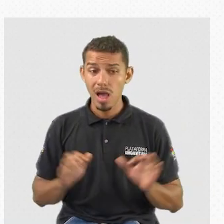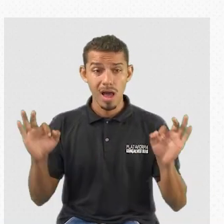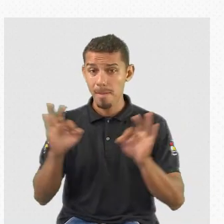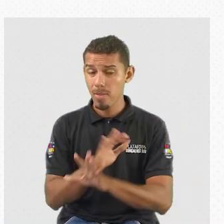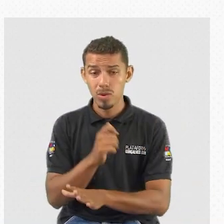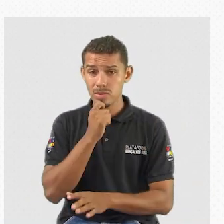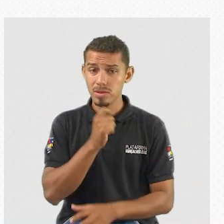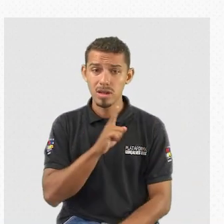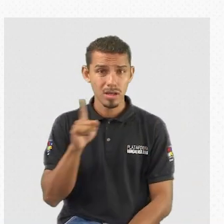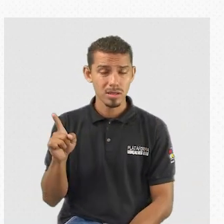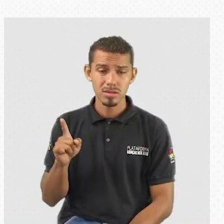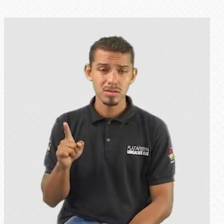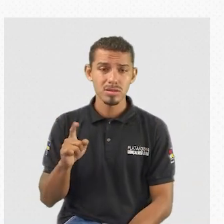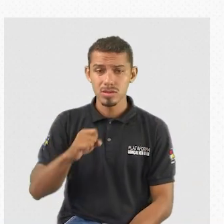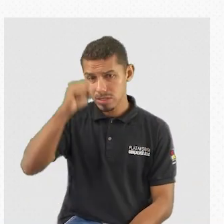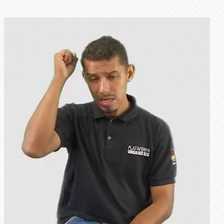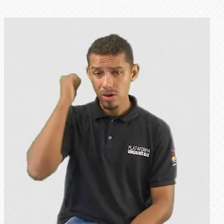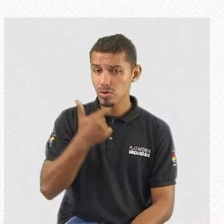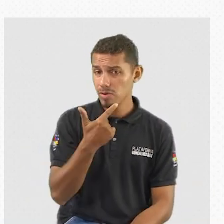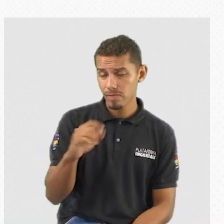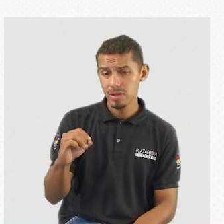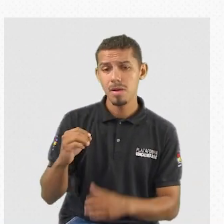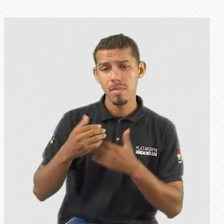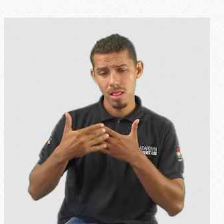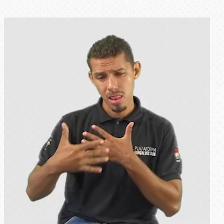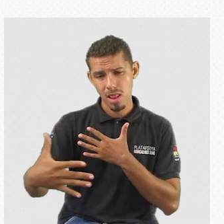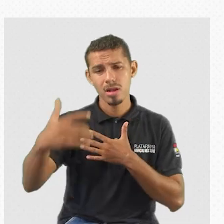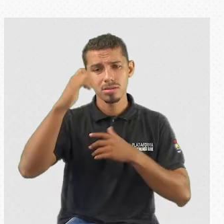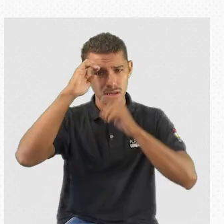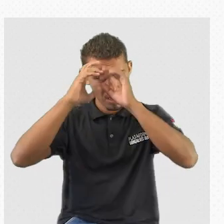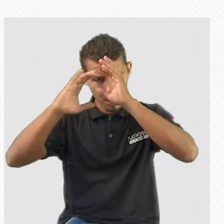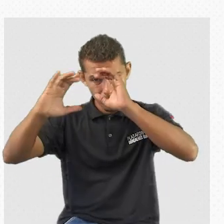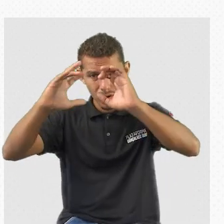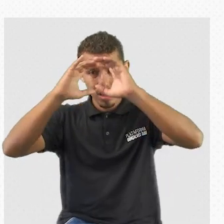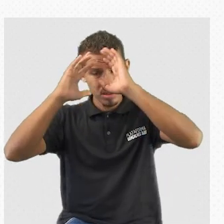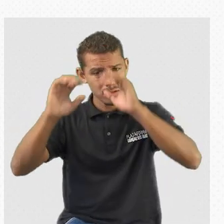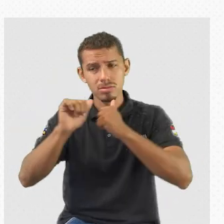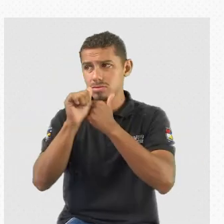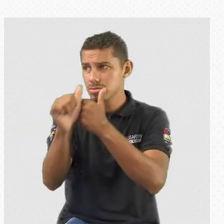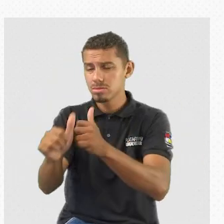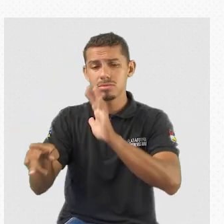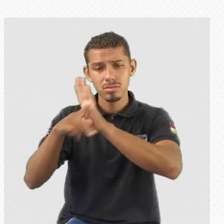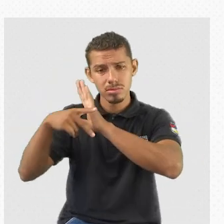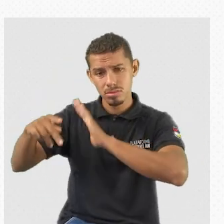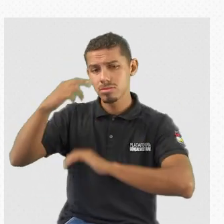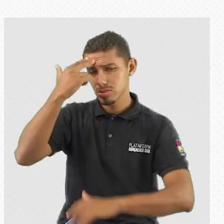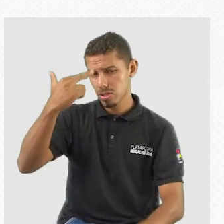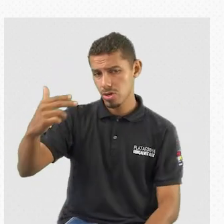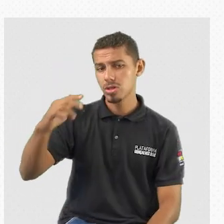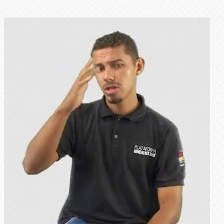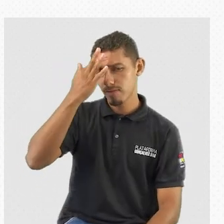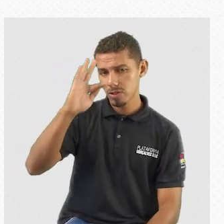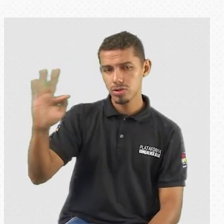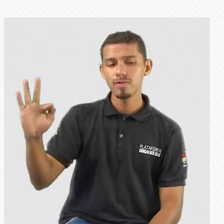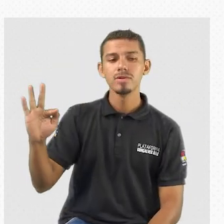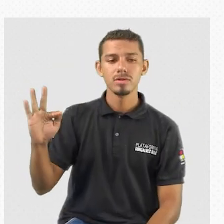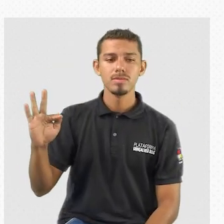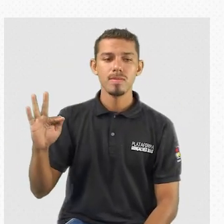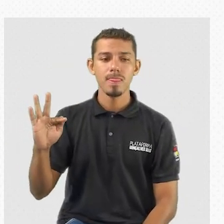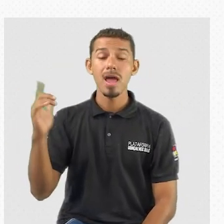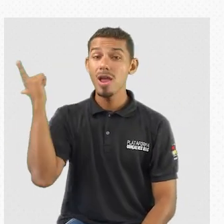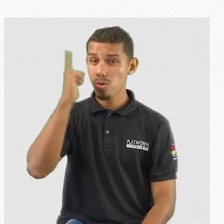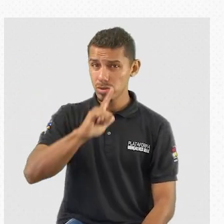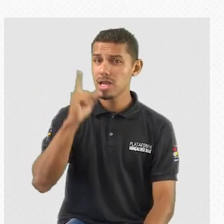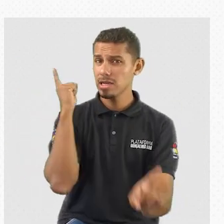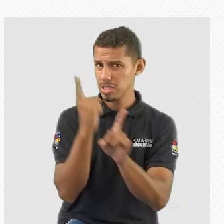no século XX. Né? Ela é fruto de uma longa reflexão que acompanha a própria história da filosofia. Então, a gente